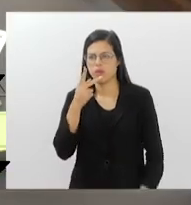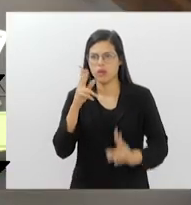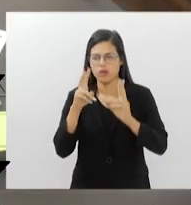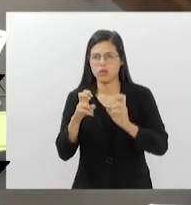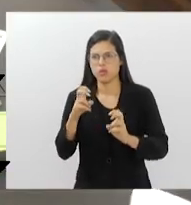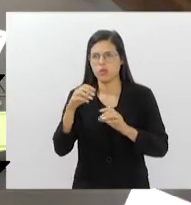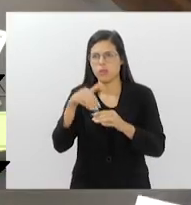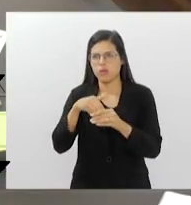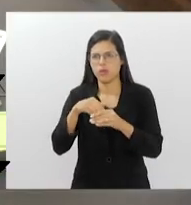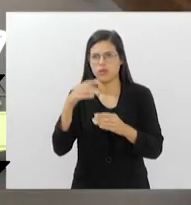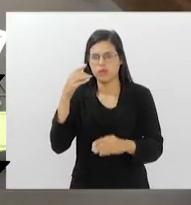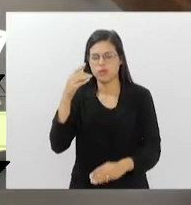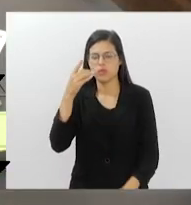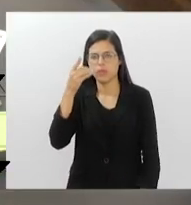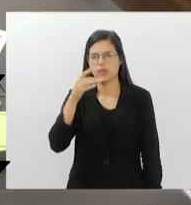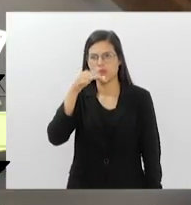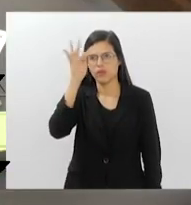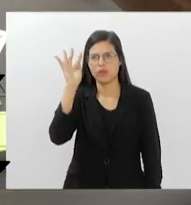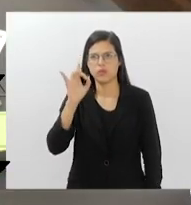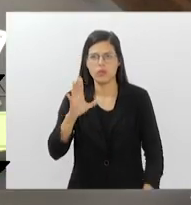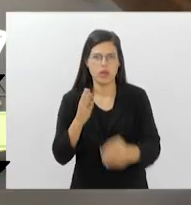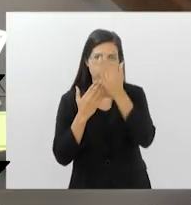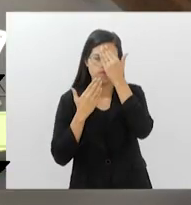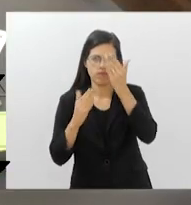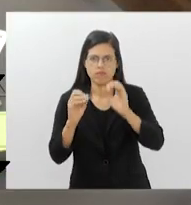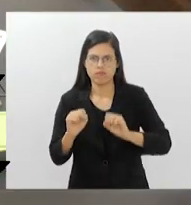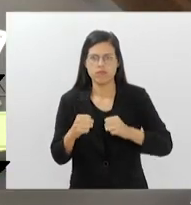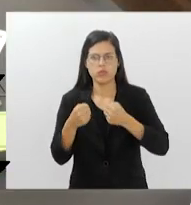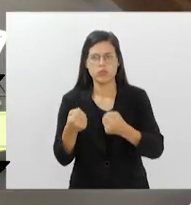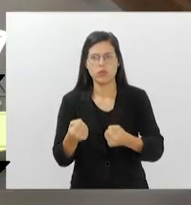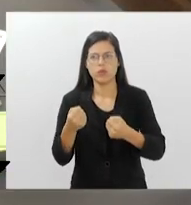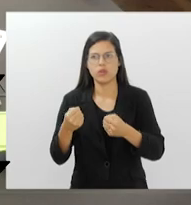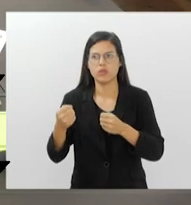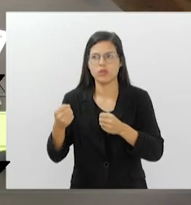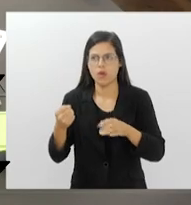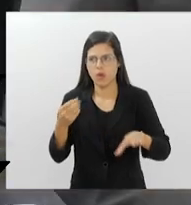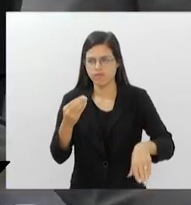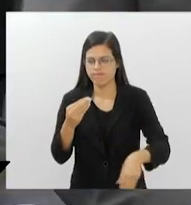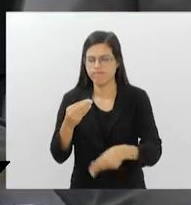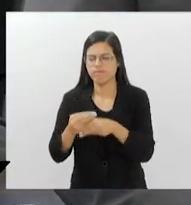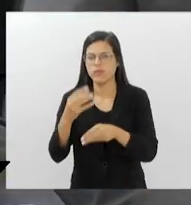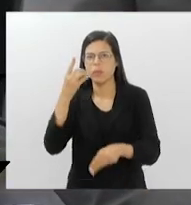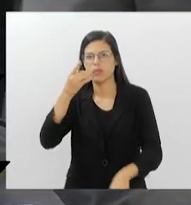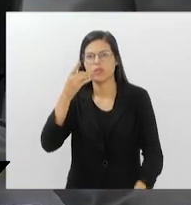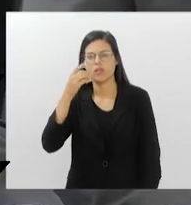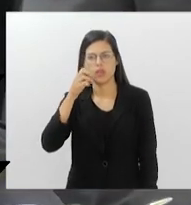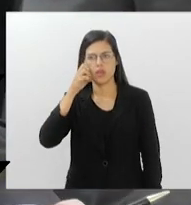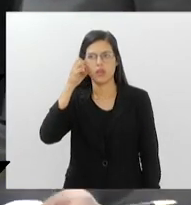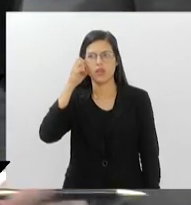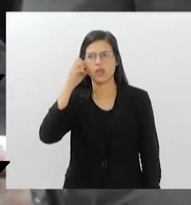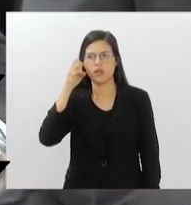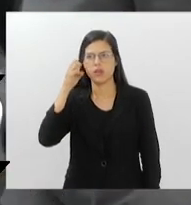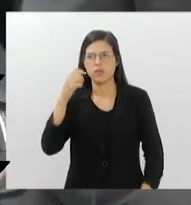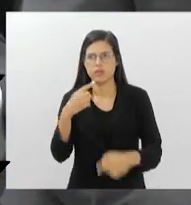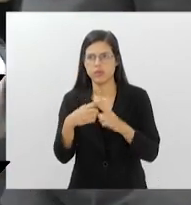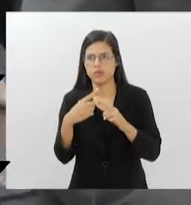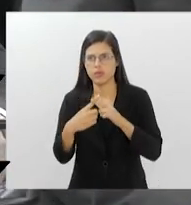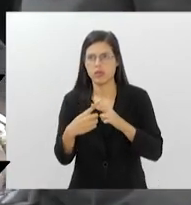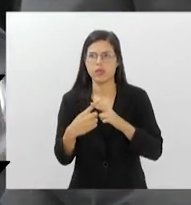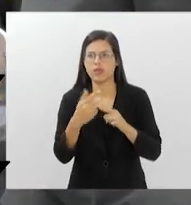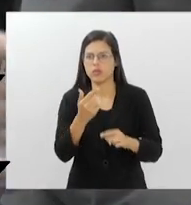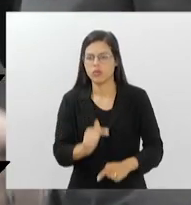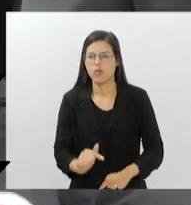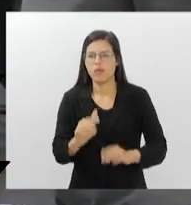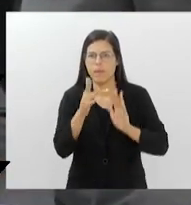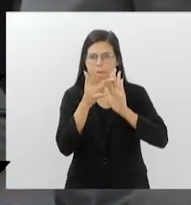Fred apenas para agradecer o empenho também e as colaborações da deputada Élica takimoto e porque é mais uma maneira também de colocar